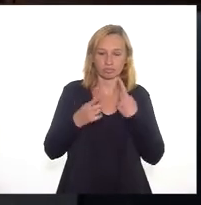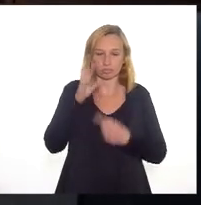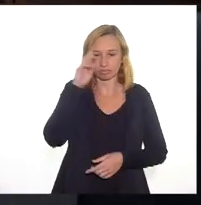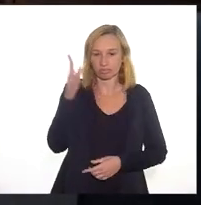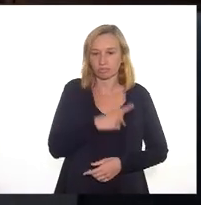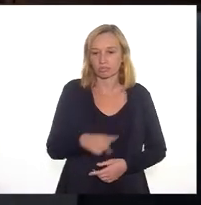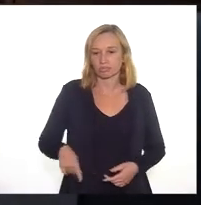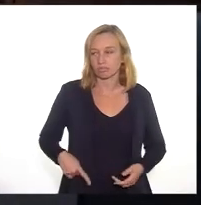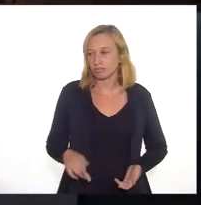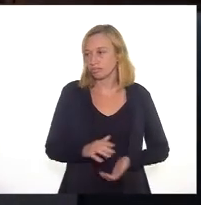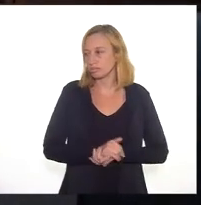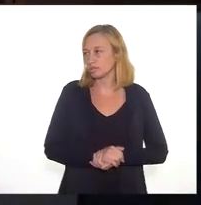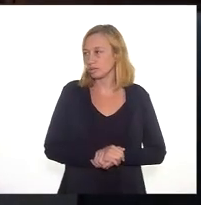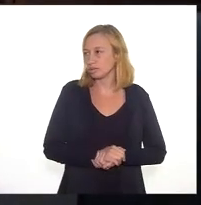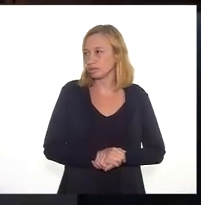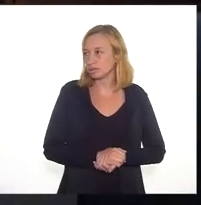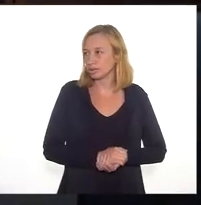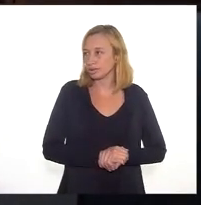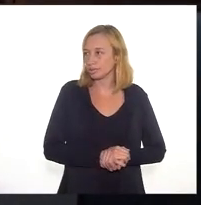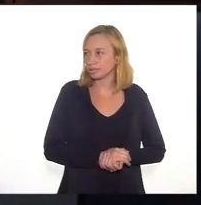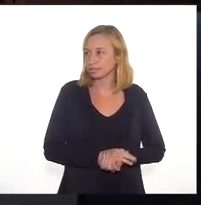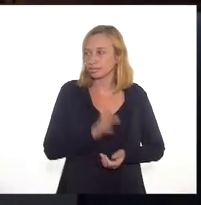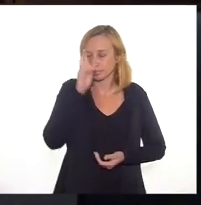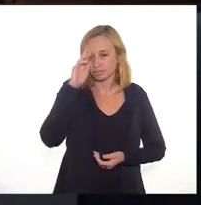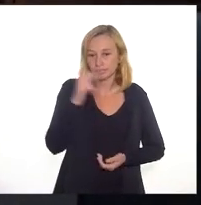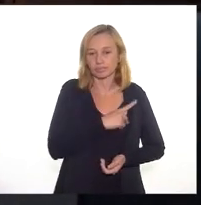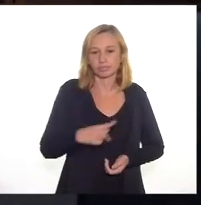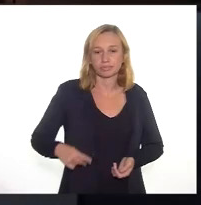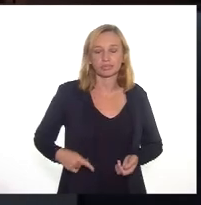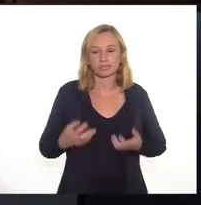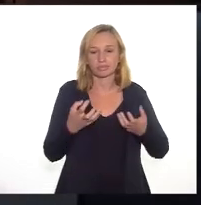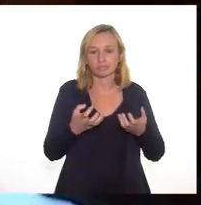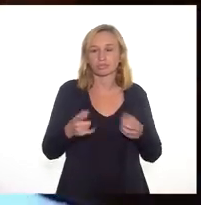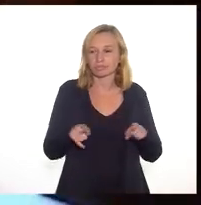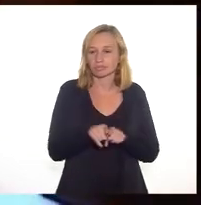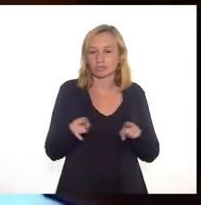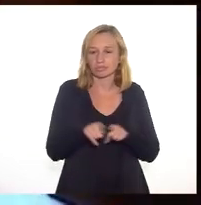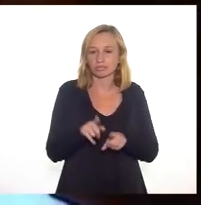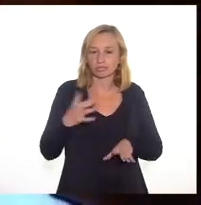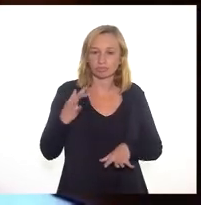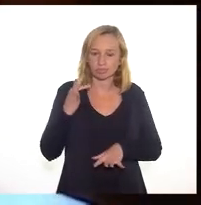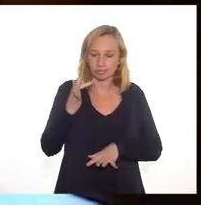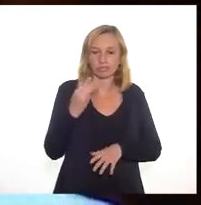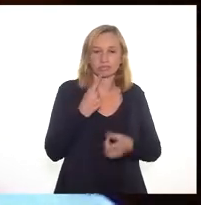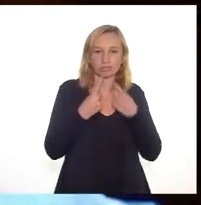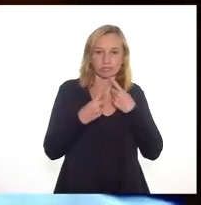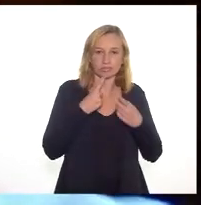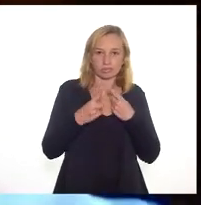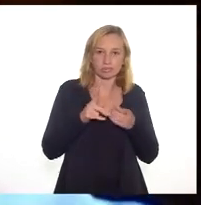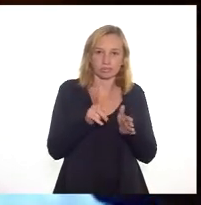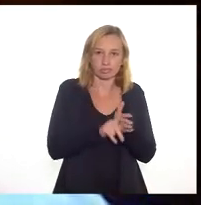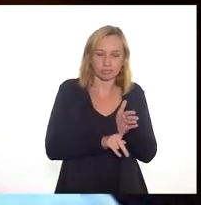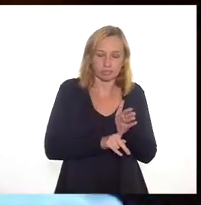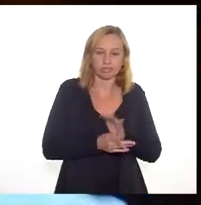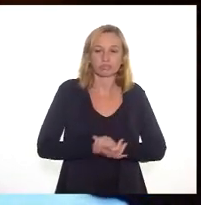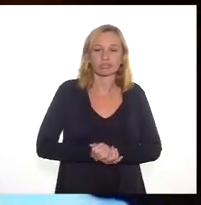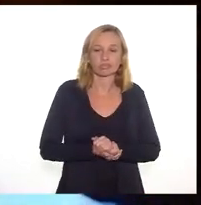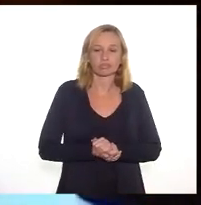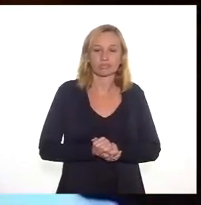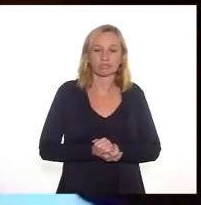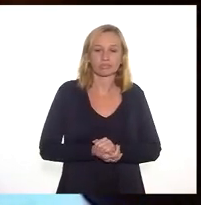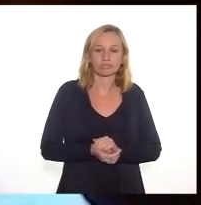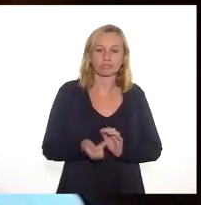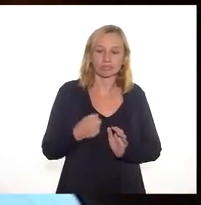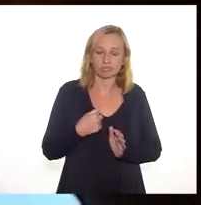Tá do Valdec Carneiro. Senhor presidente, eu também quero brevemente discutir esse projeto do qual eu